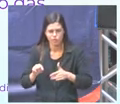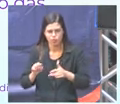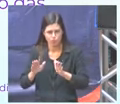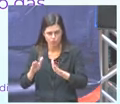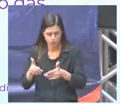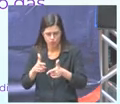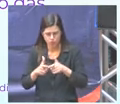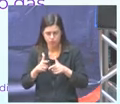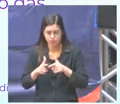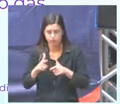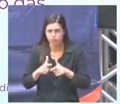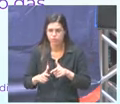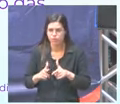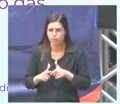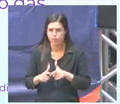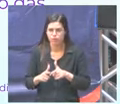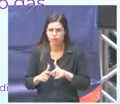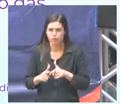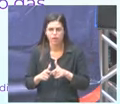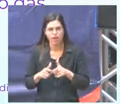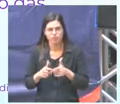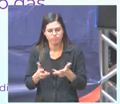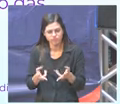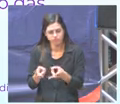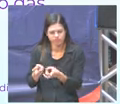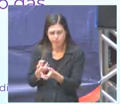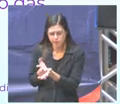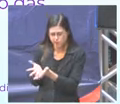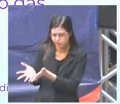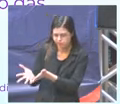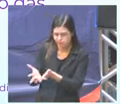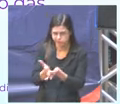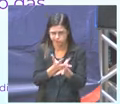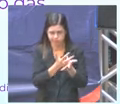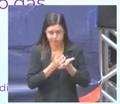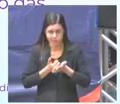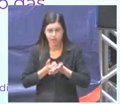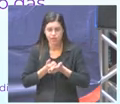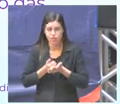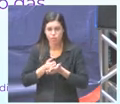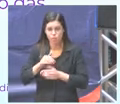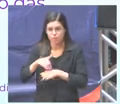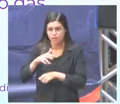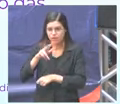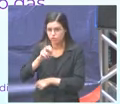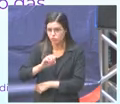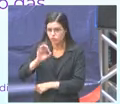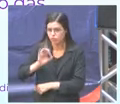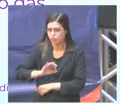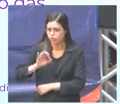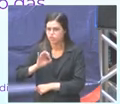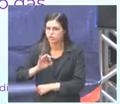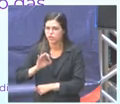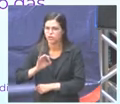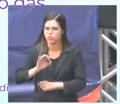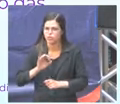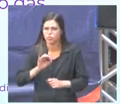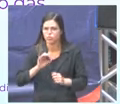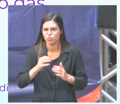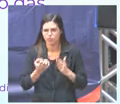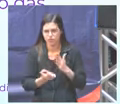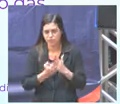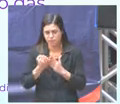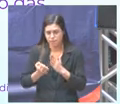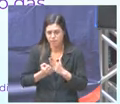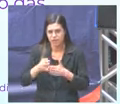foi olhando para os dados. Então, hoje, mais de 50% dos negócios dentro das comunidades são